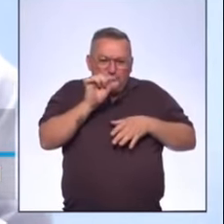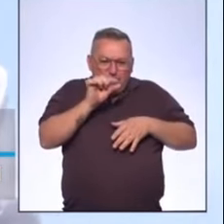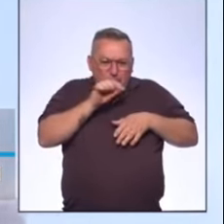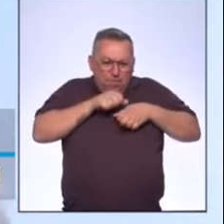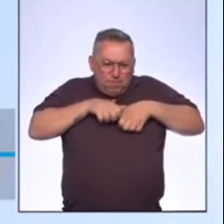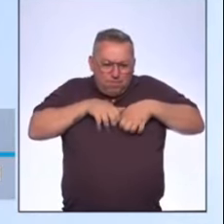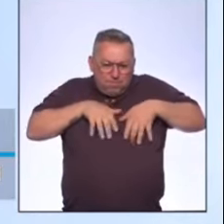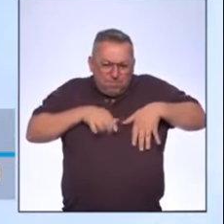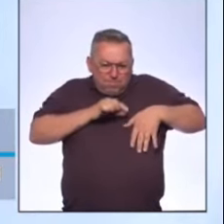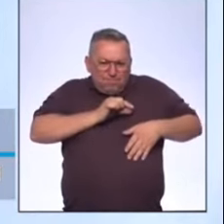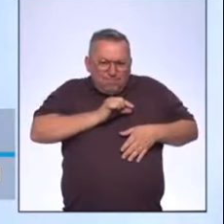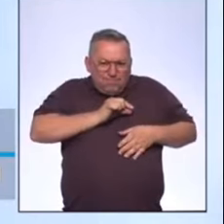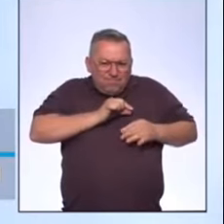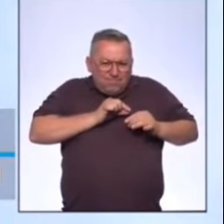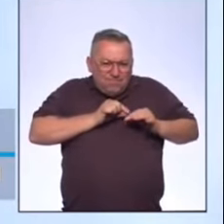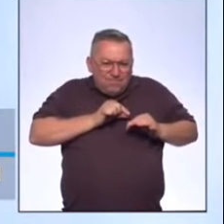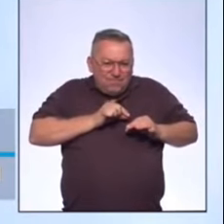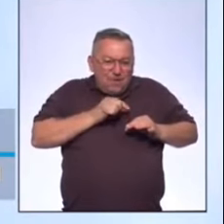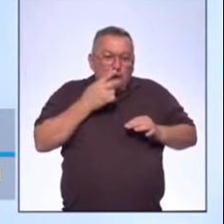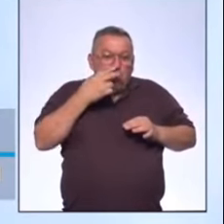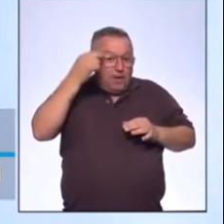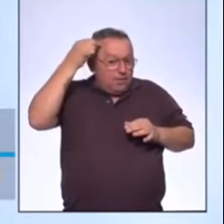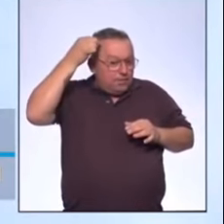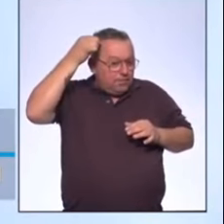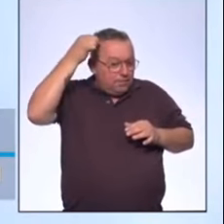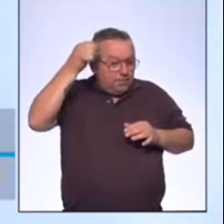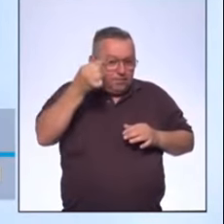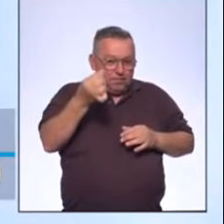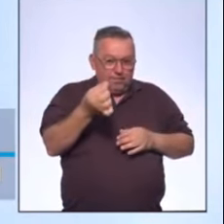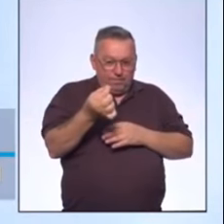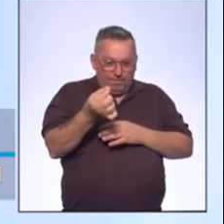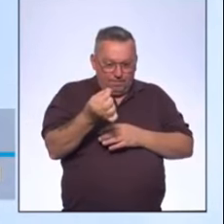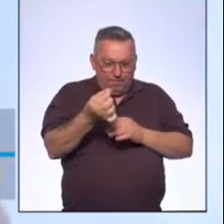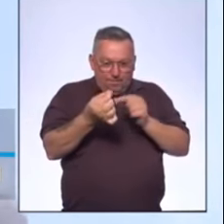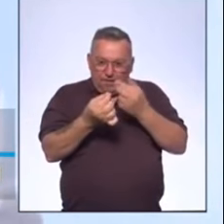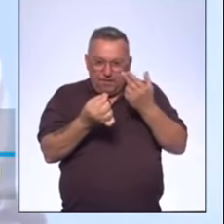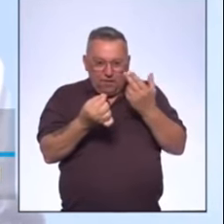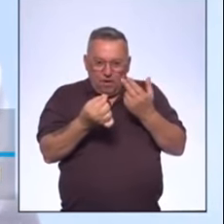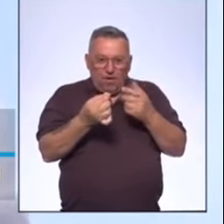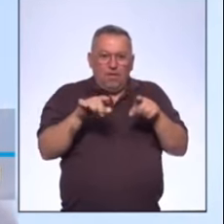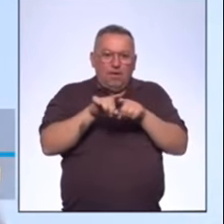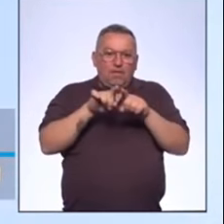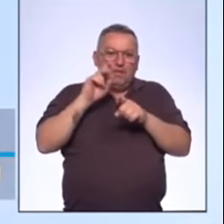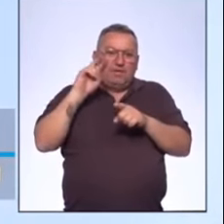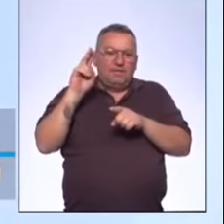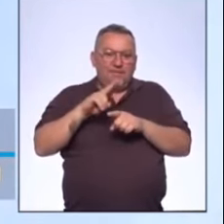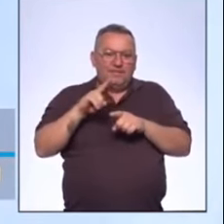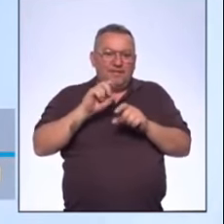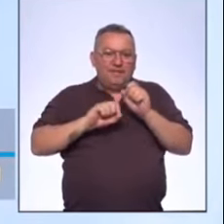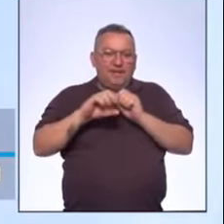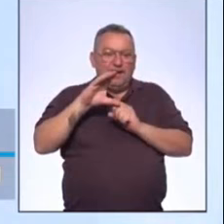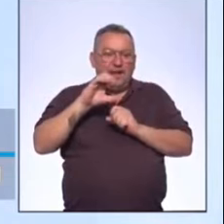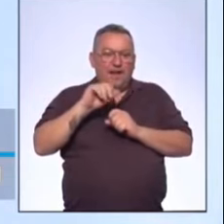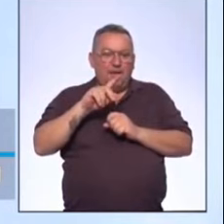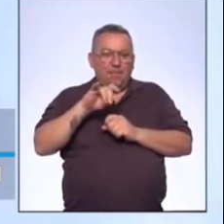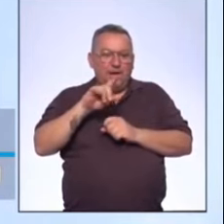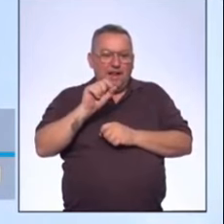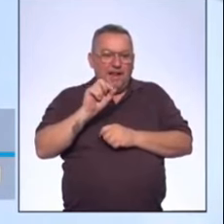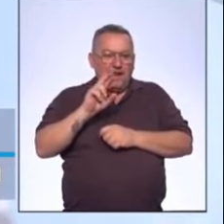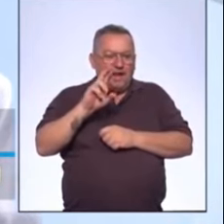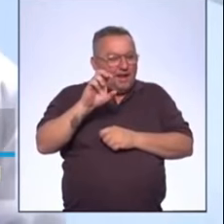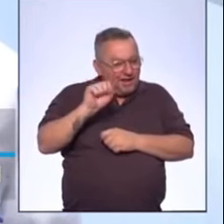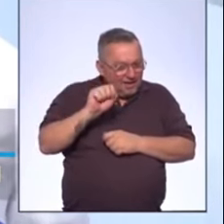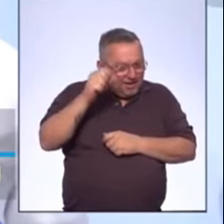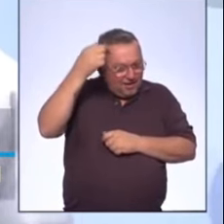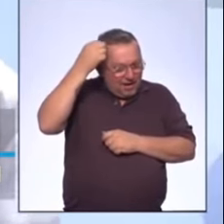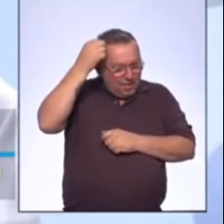pequenininhas, tão finas quanto um fio de cabelo. Por isso a gente chama essas veias e artérias de capilares. Tá?